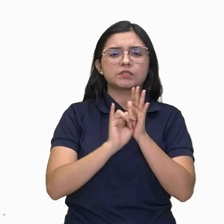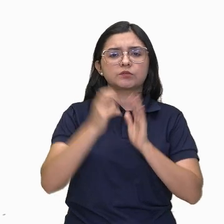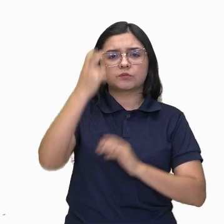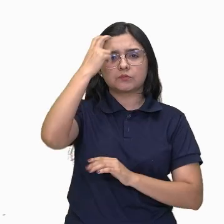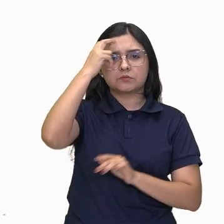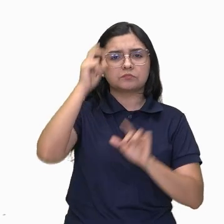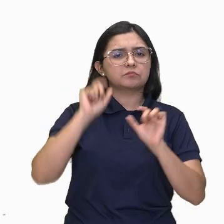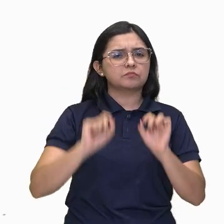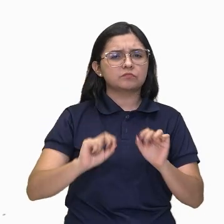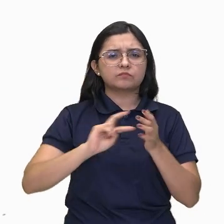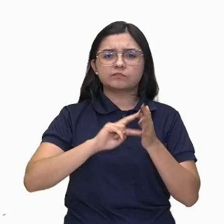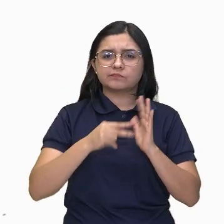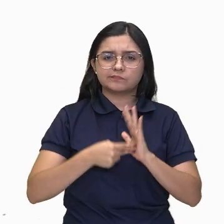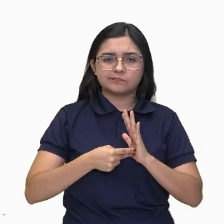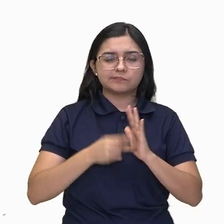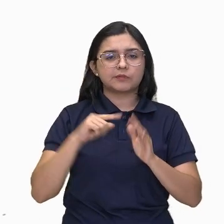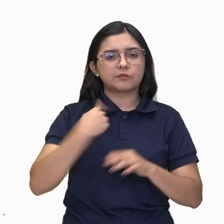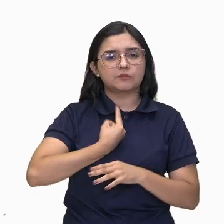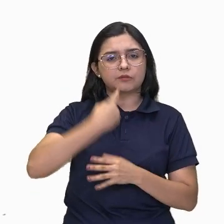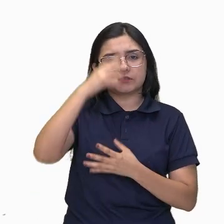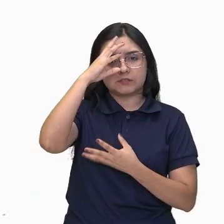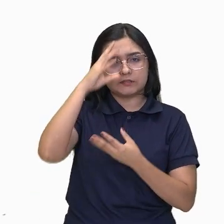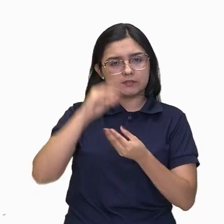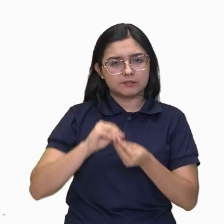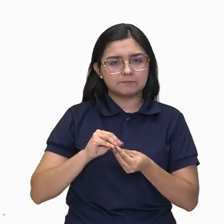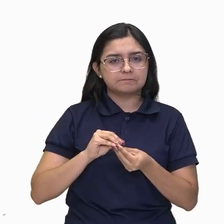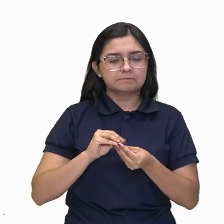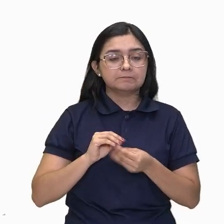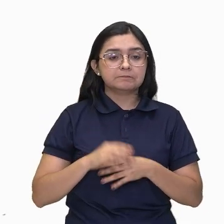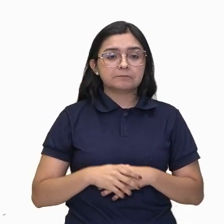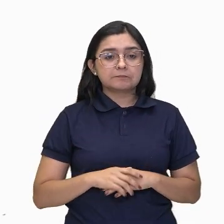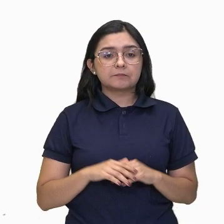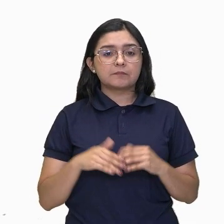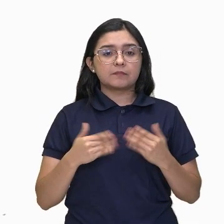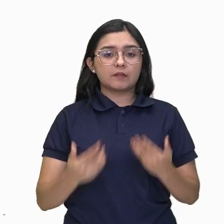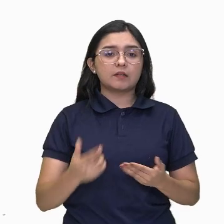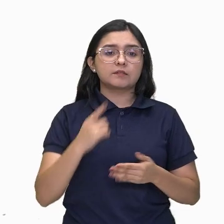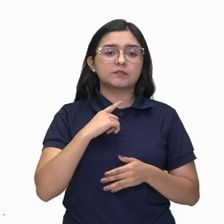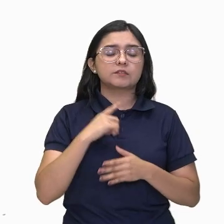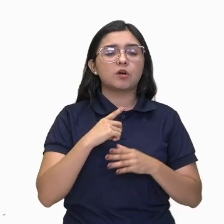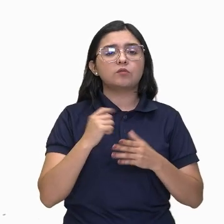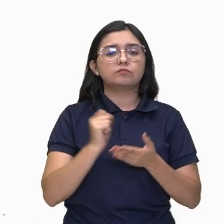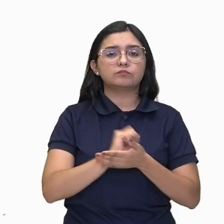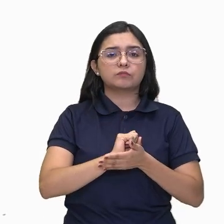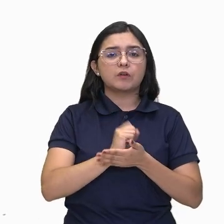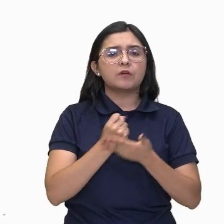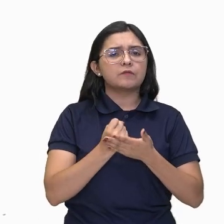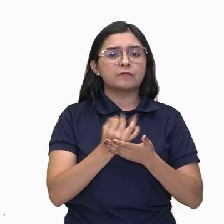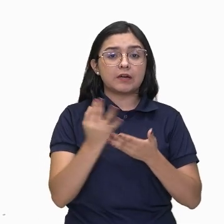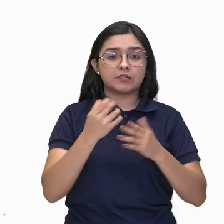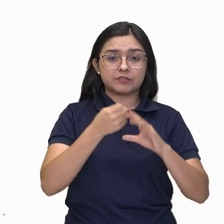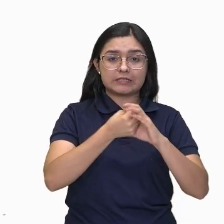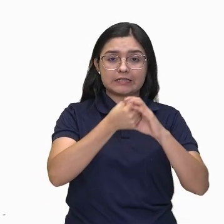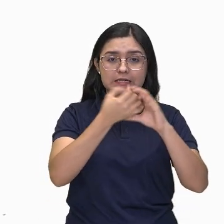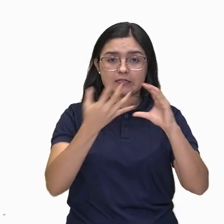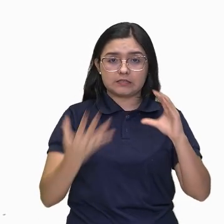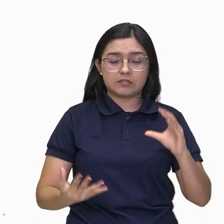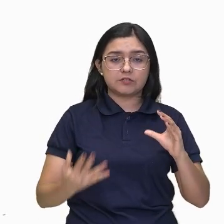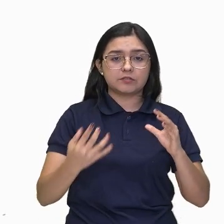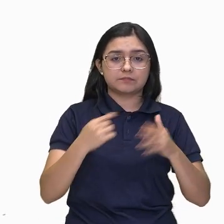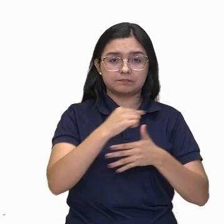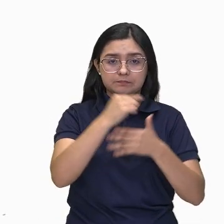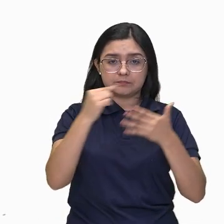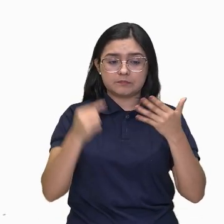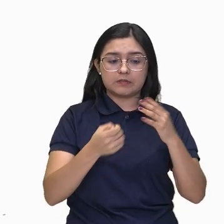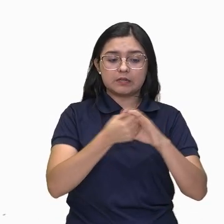aqui entendendo melhor esses termos, né? É o conjunto de características de que